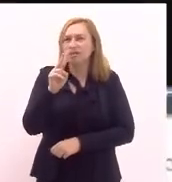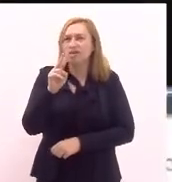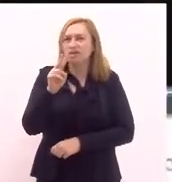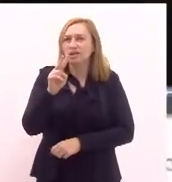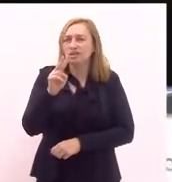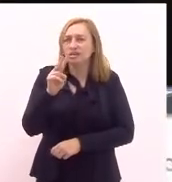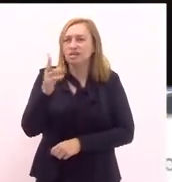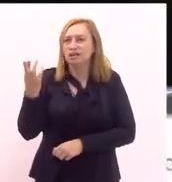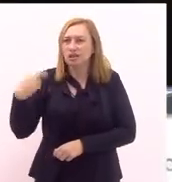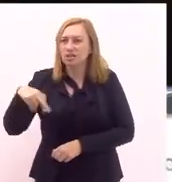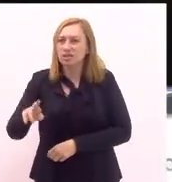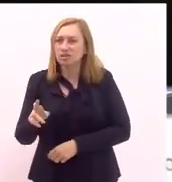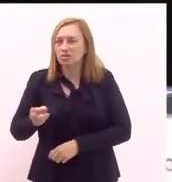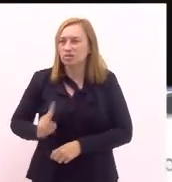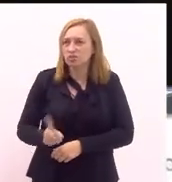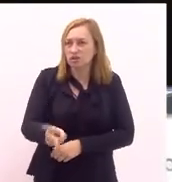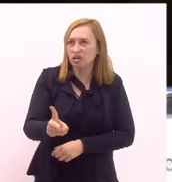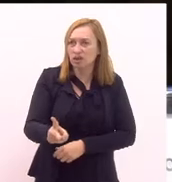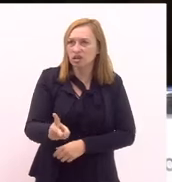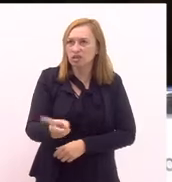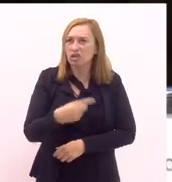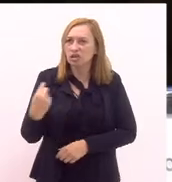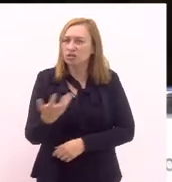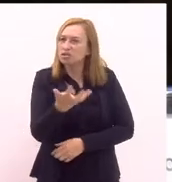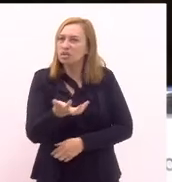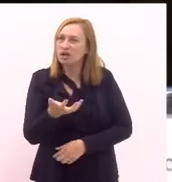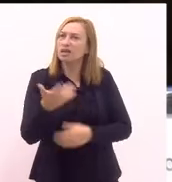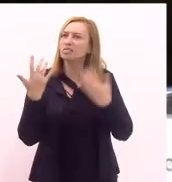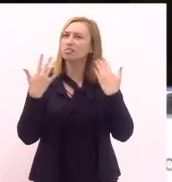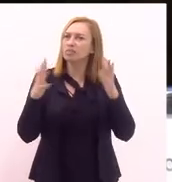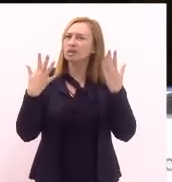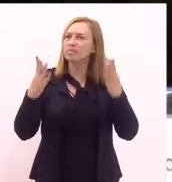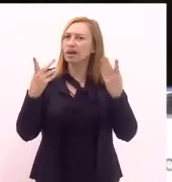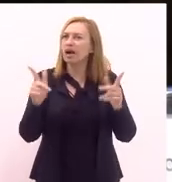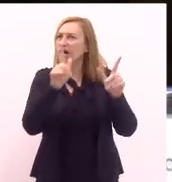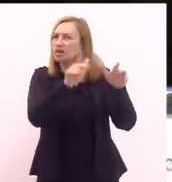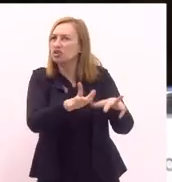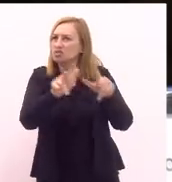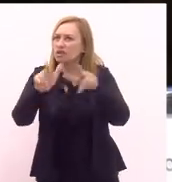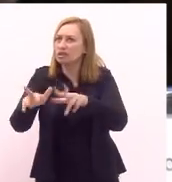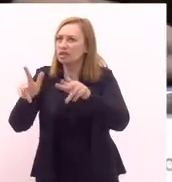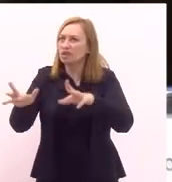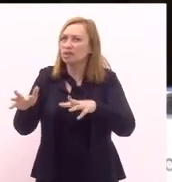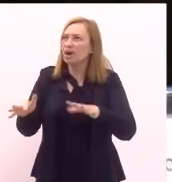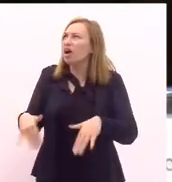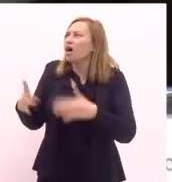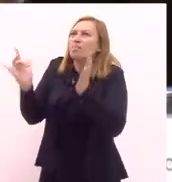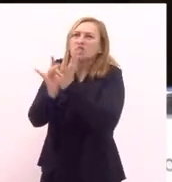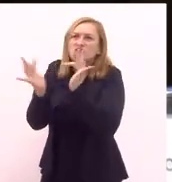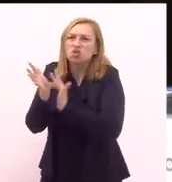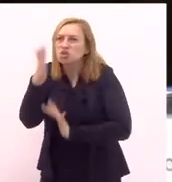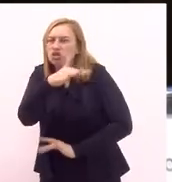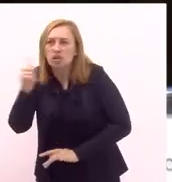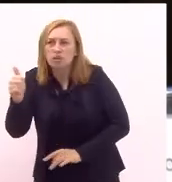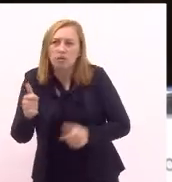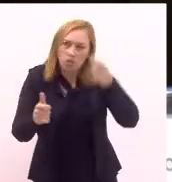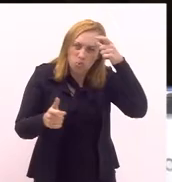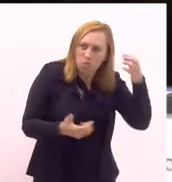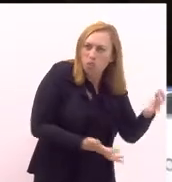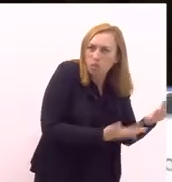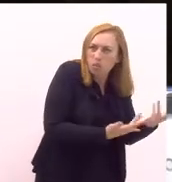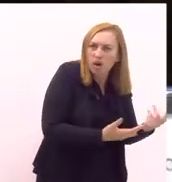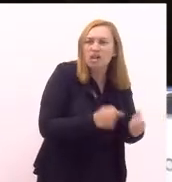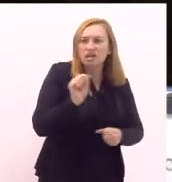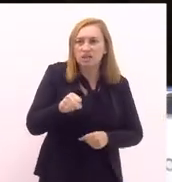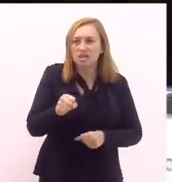permanecerá e que nós queremos Celebrar as diferenças Ah mas Jesus chamou alguém de diabo vem